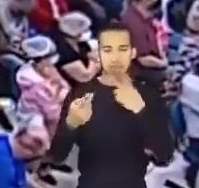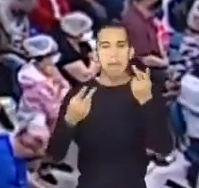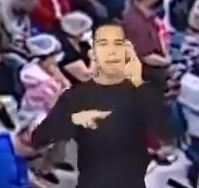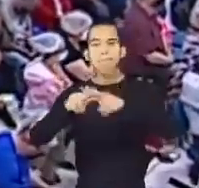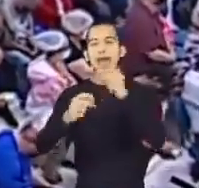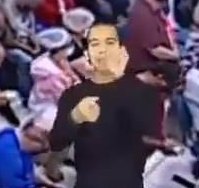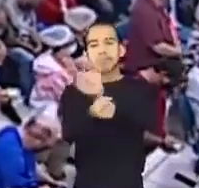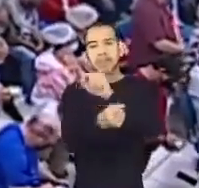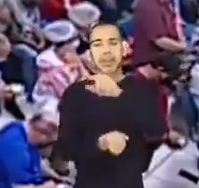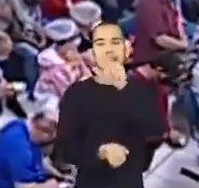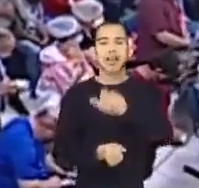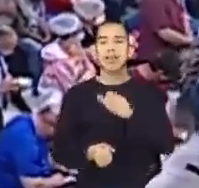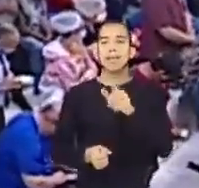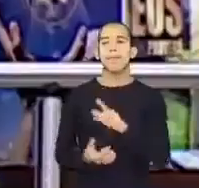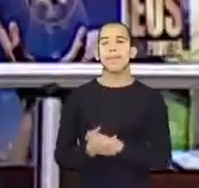Valdemiro.